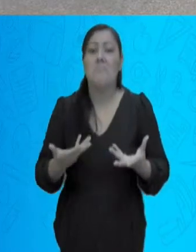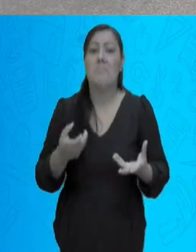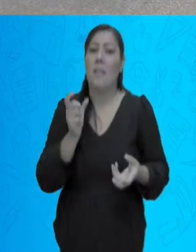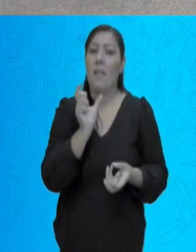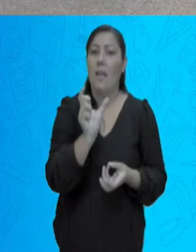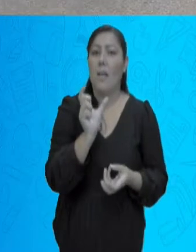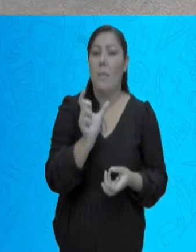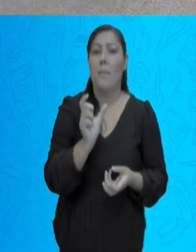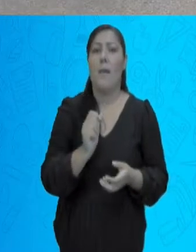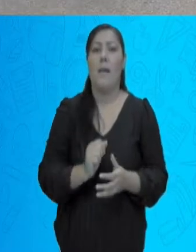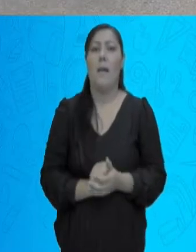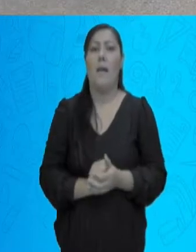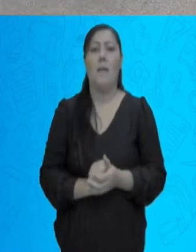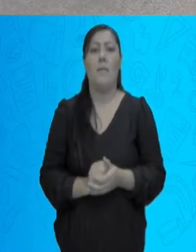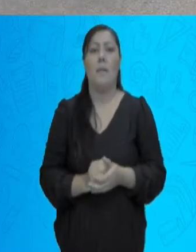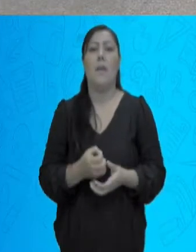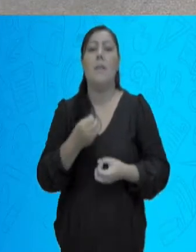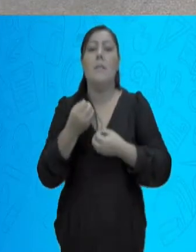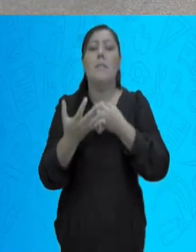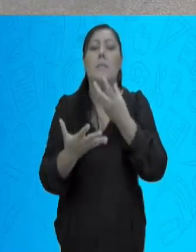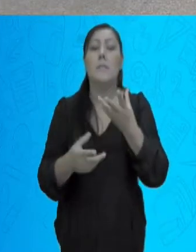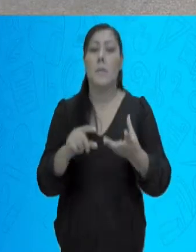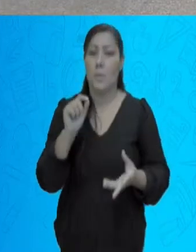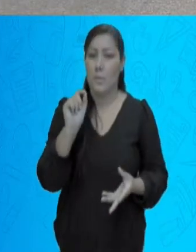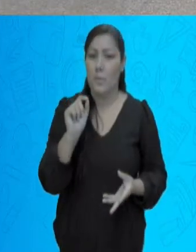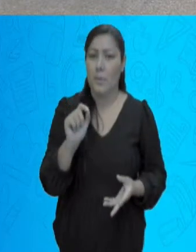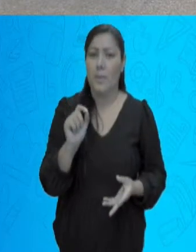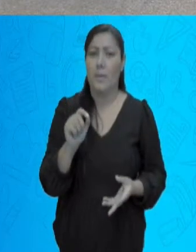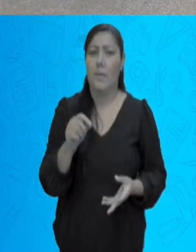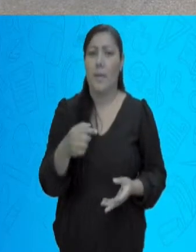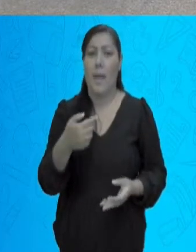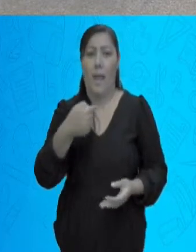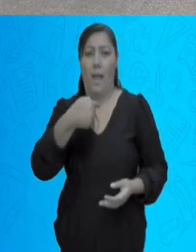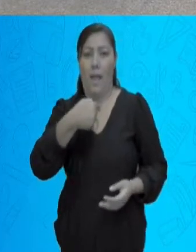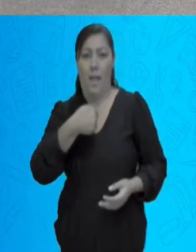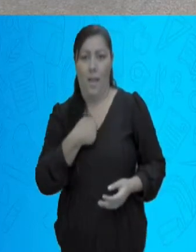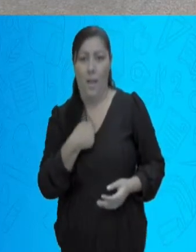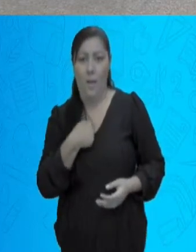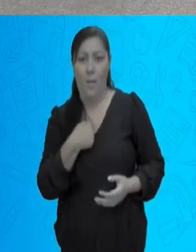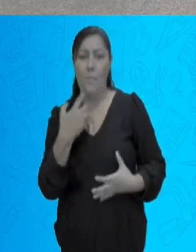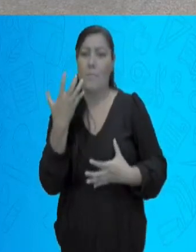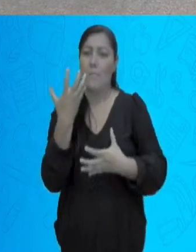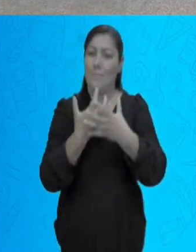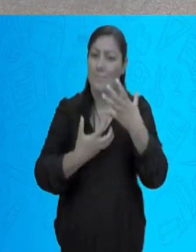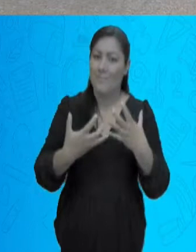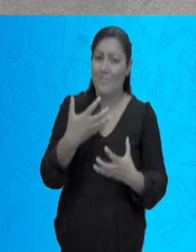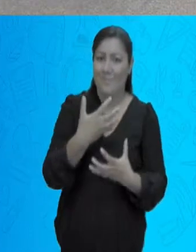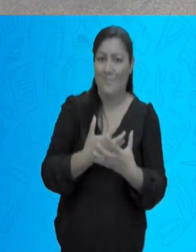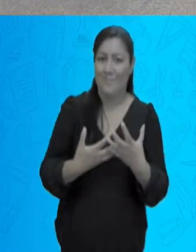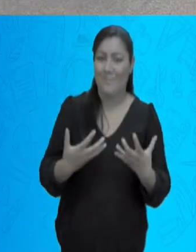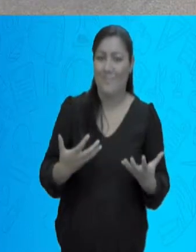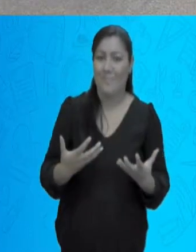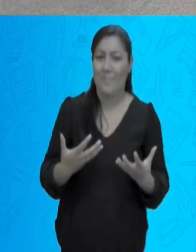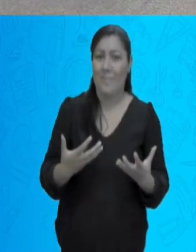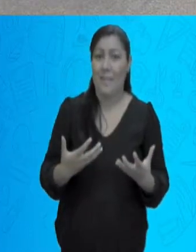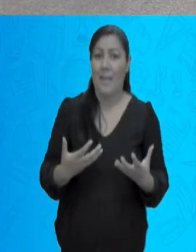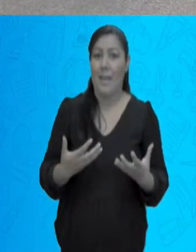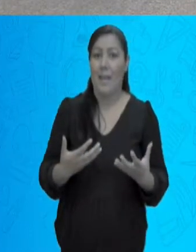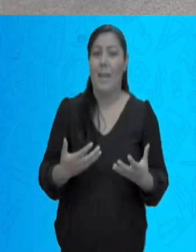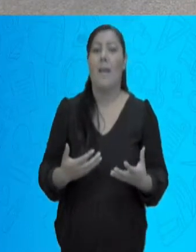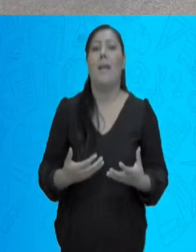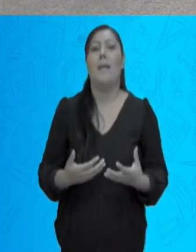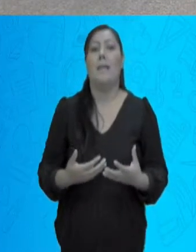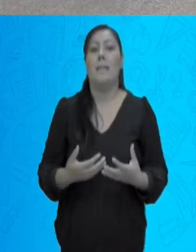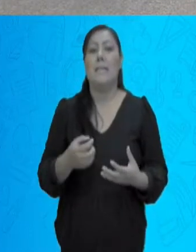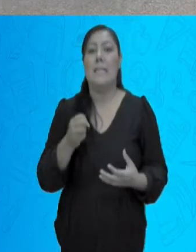feito por mim. Porque o verbo está conjugado. Eu cantei. Apesar de não ter dito eu, você entende